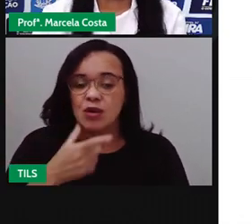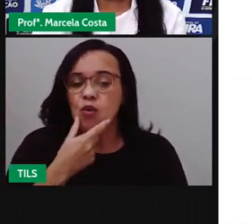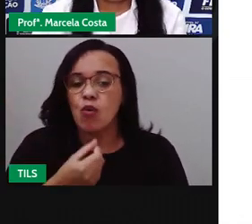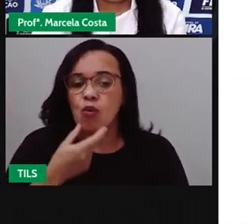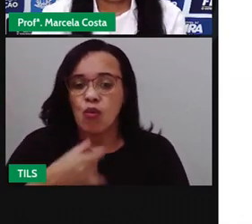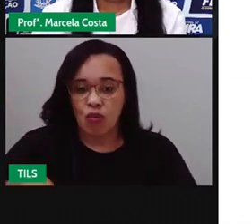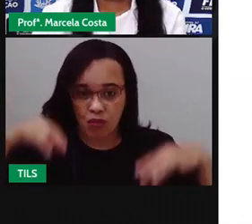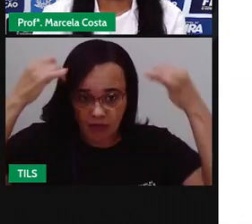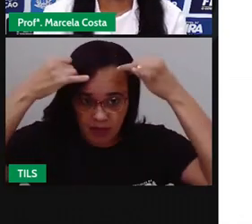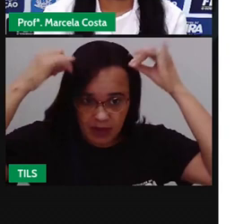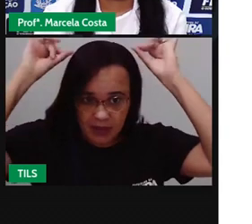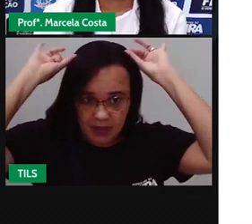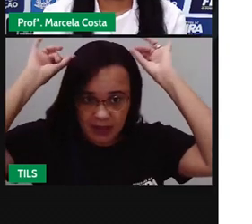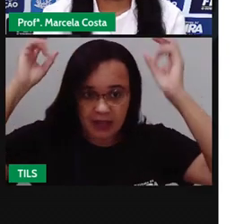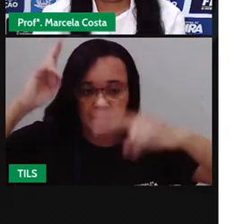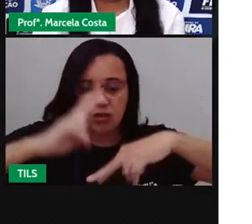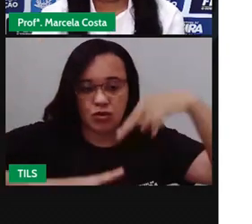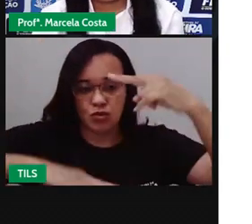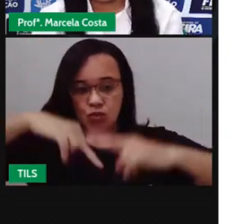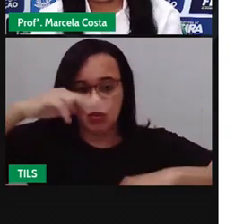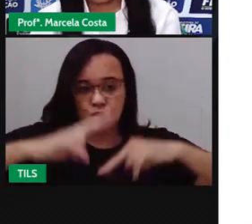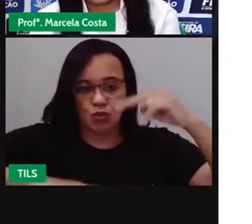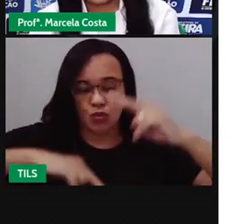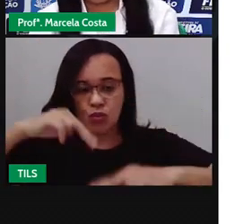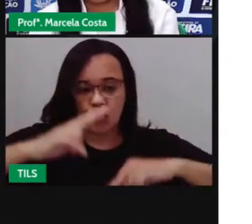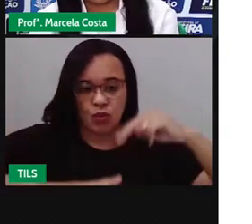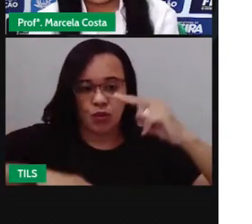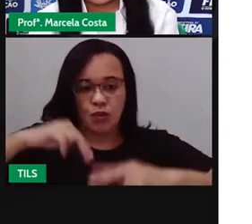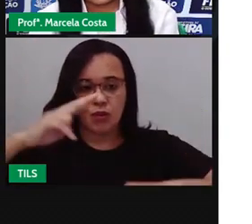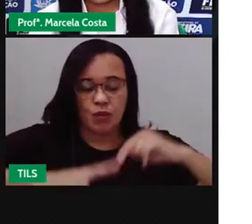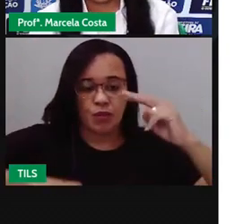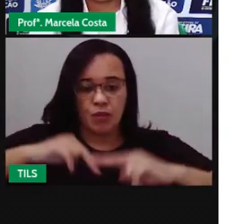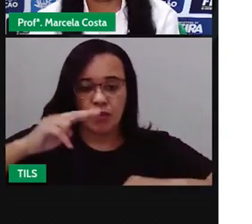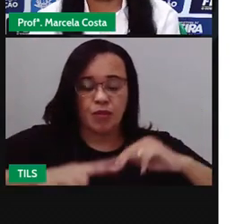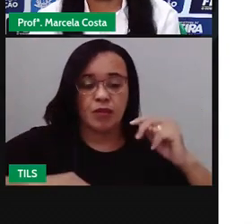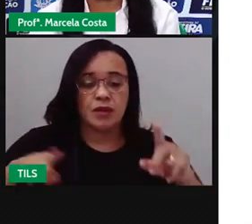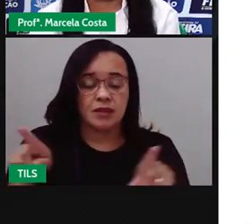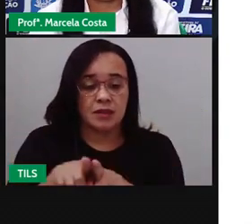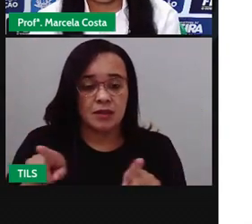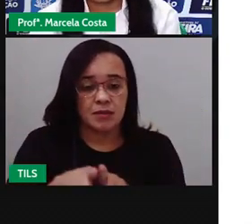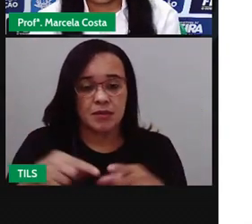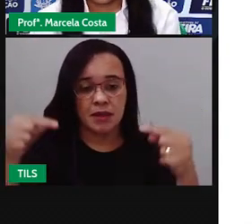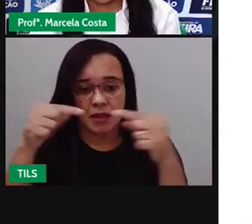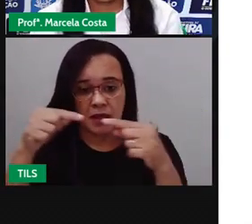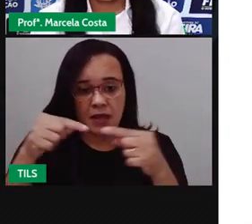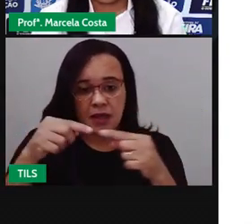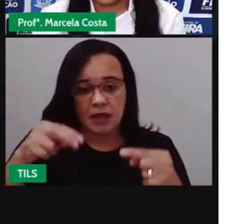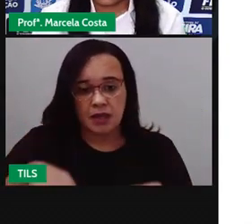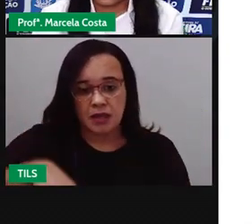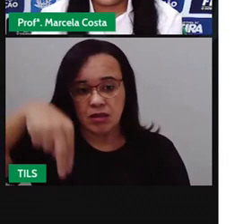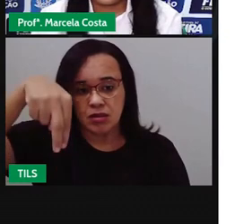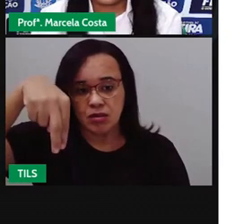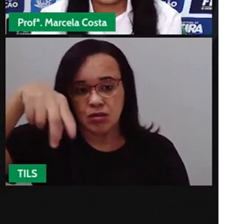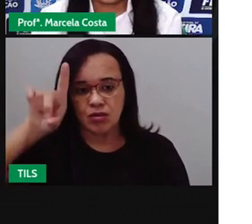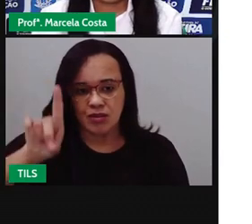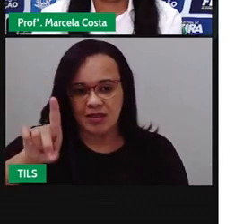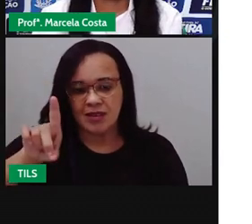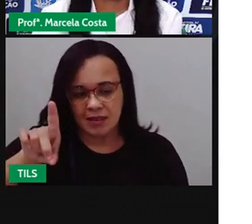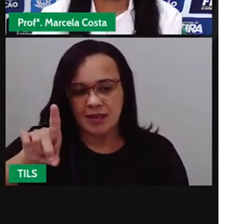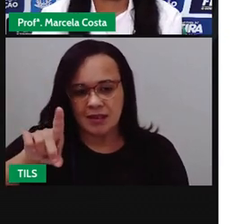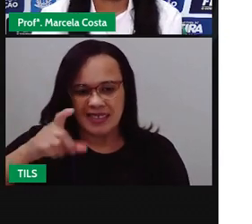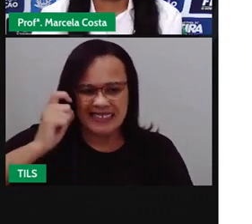São João, também palavras que lembram o Nordeste, no sertão,